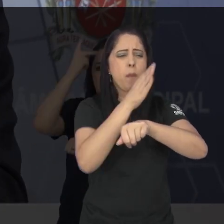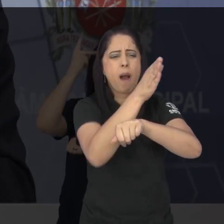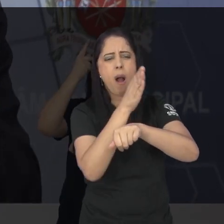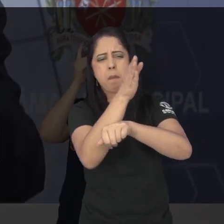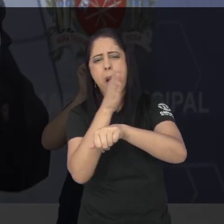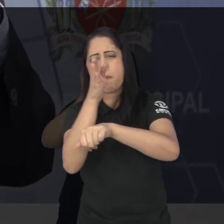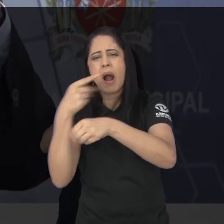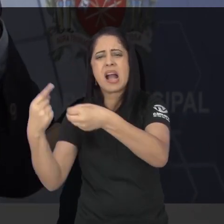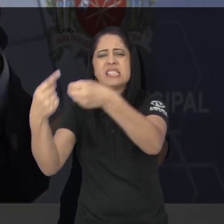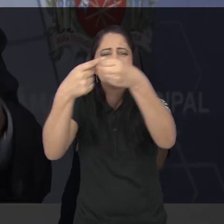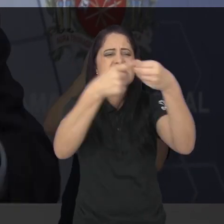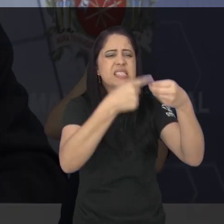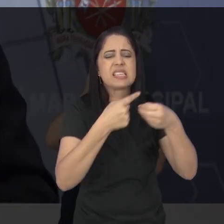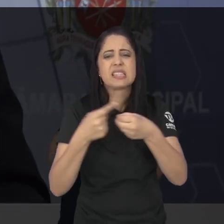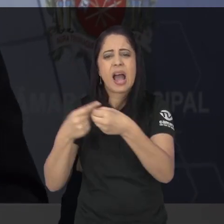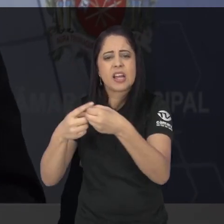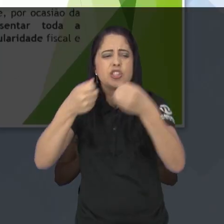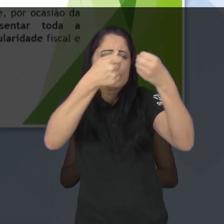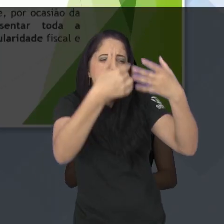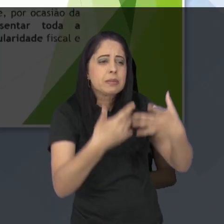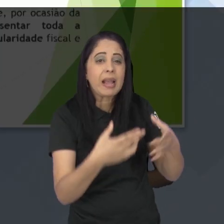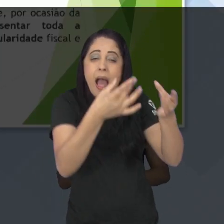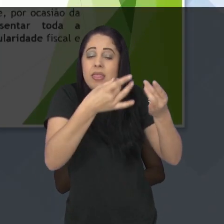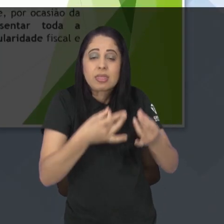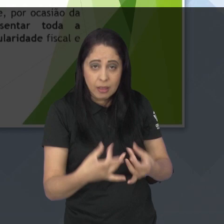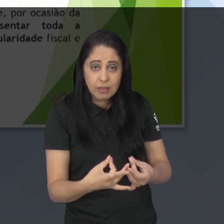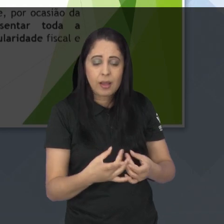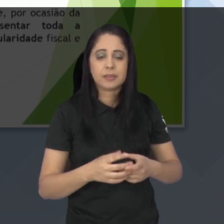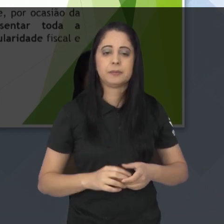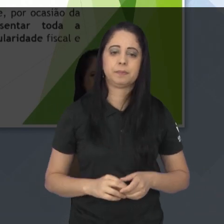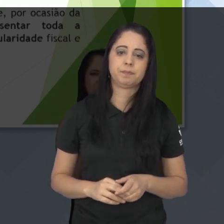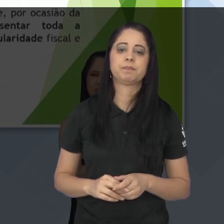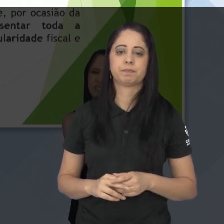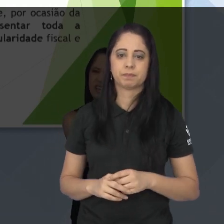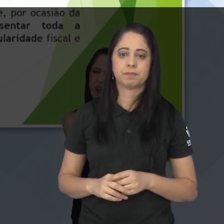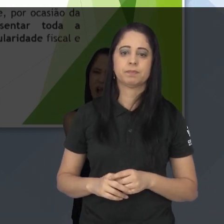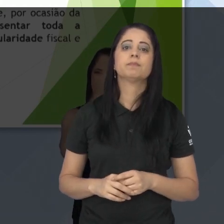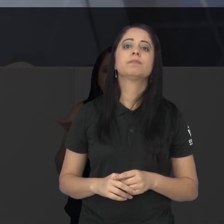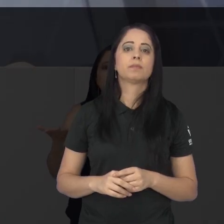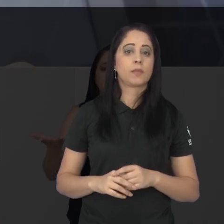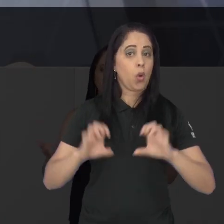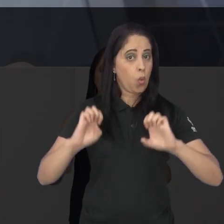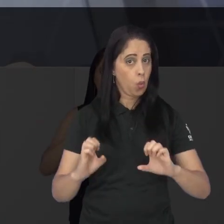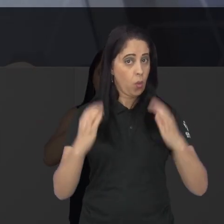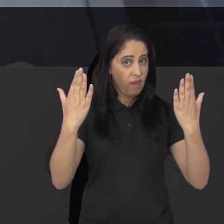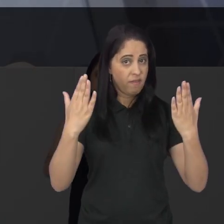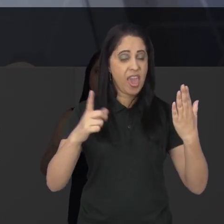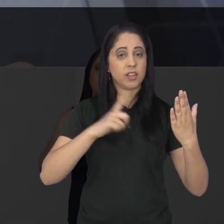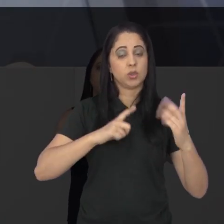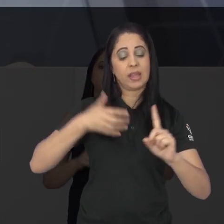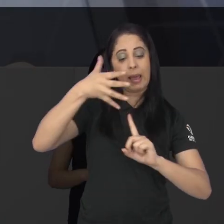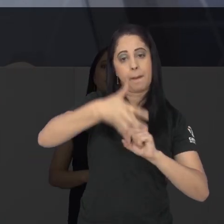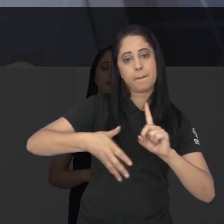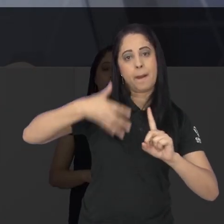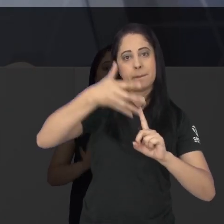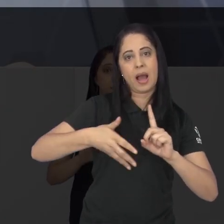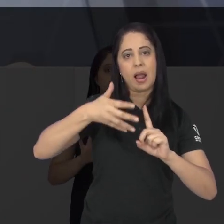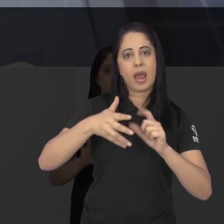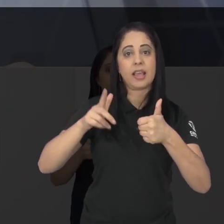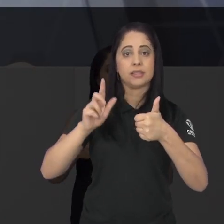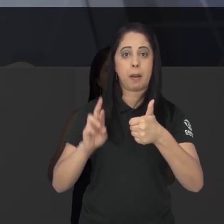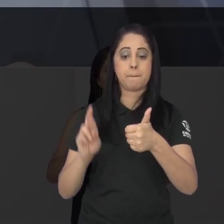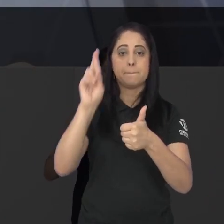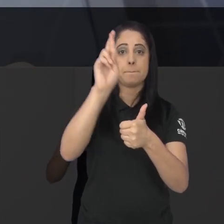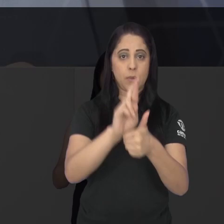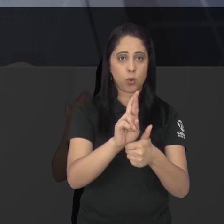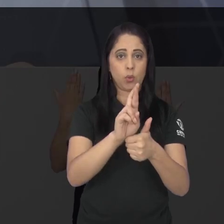falando. Pessoal, é assim que tem que fazer. E para garantir a capacitação dos servidores, o evento contou com uma palestra da Procuradora